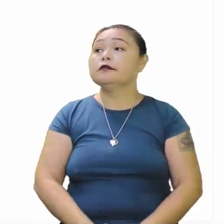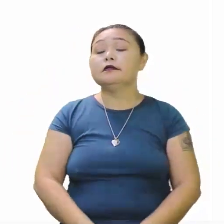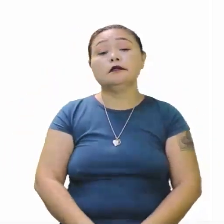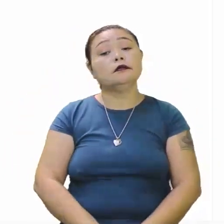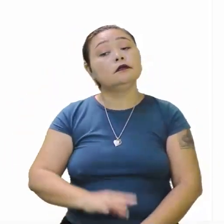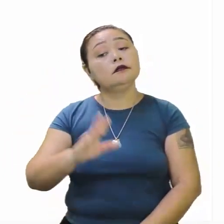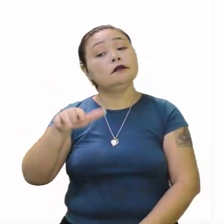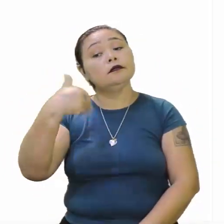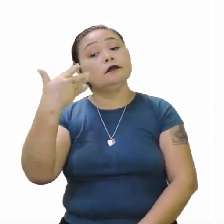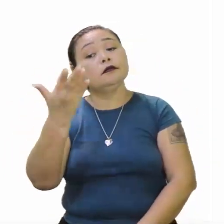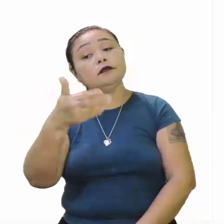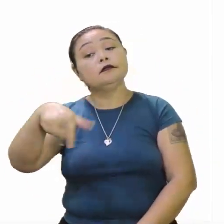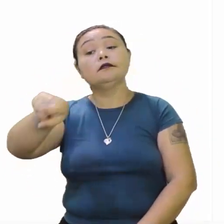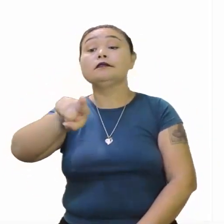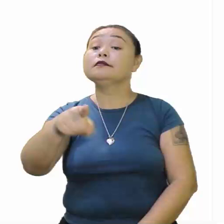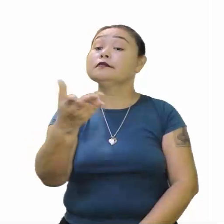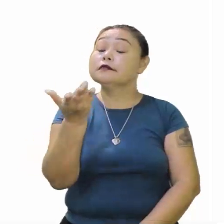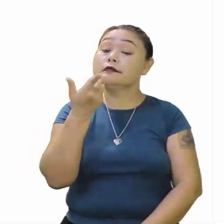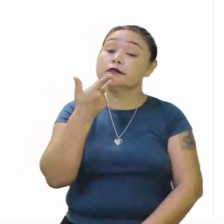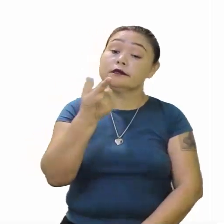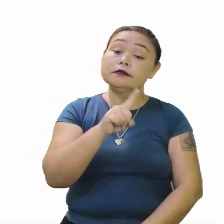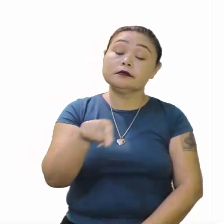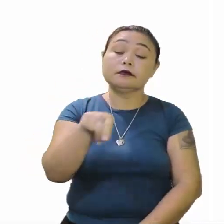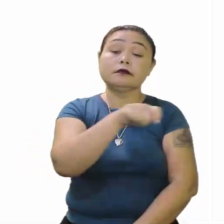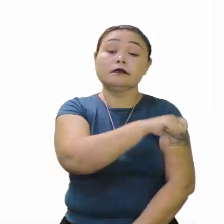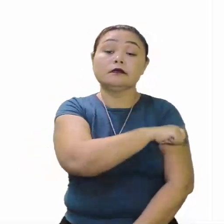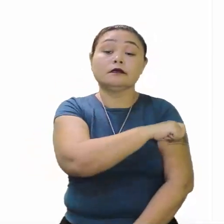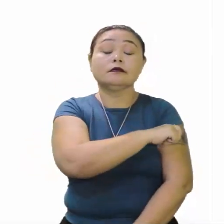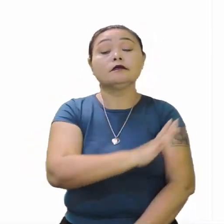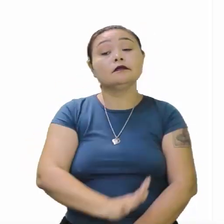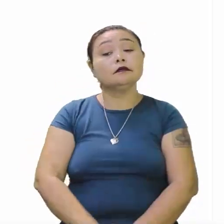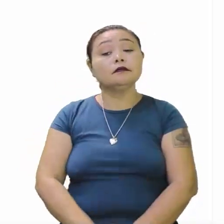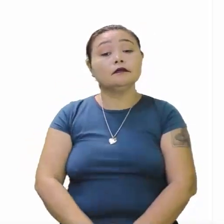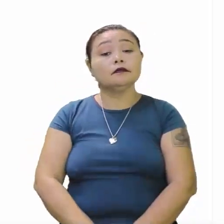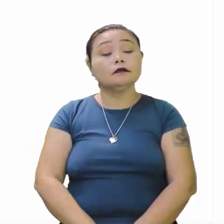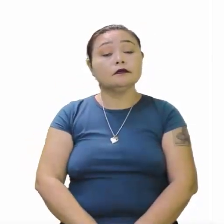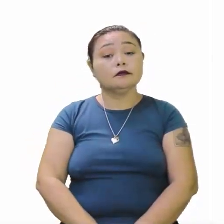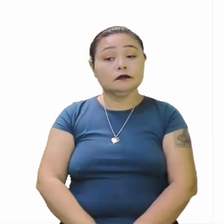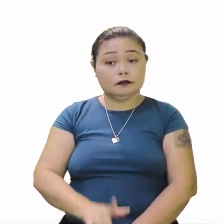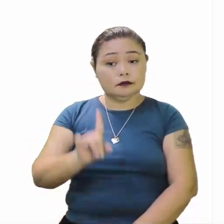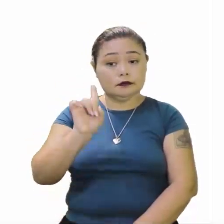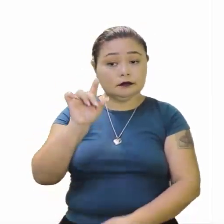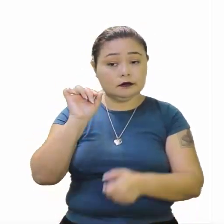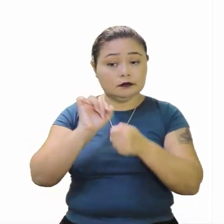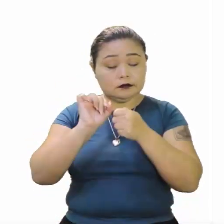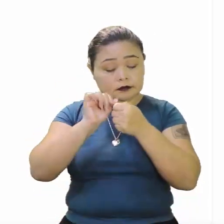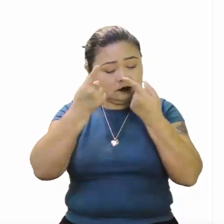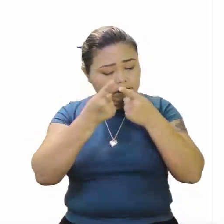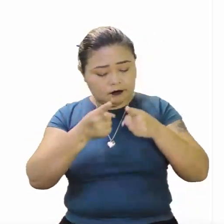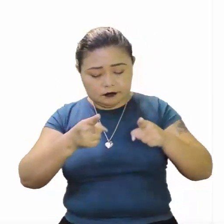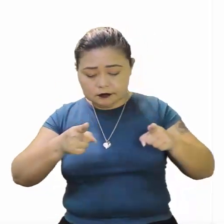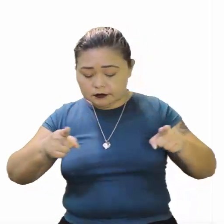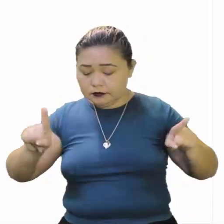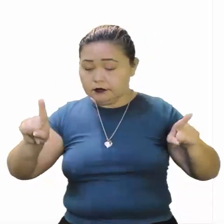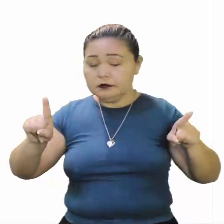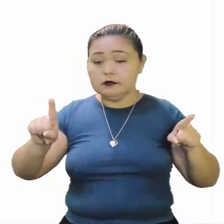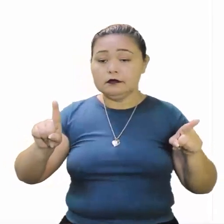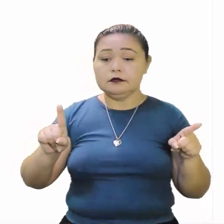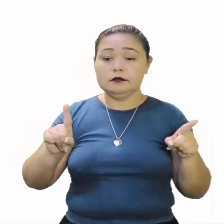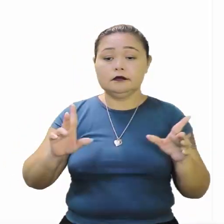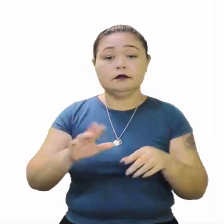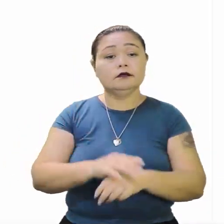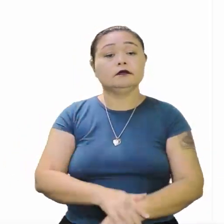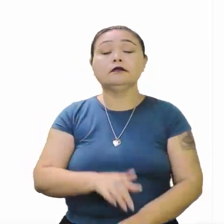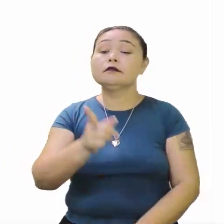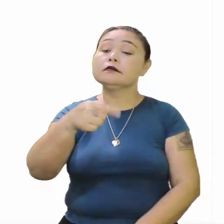Ah, meu camarada, e aí, meu caro aluno, tá certo? Você está fazendo aquele churrasco, tá bom?